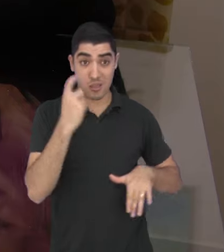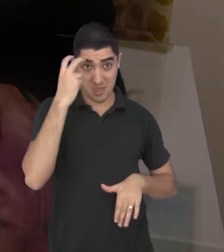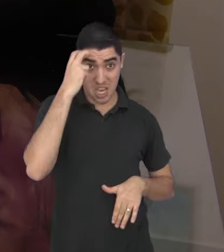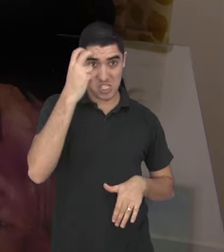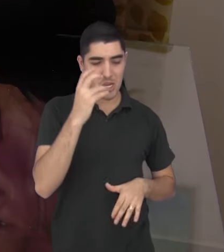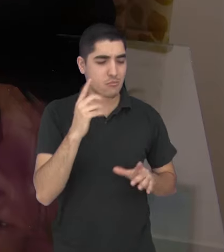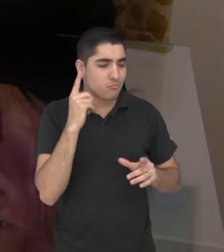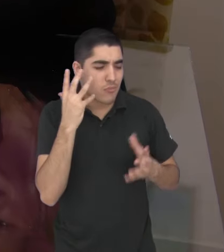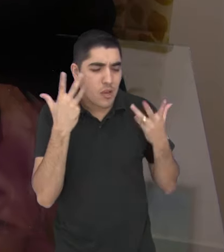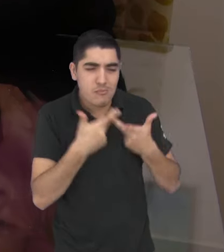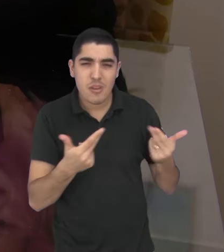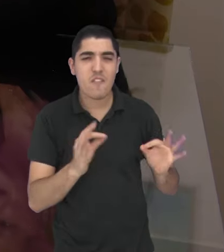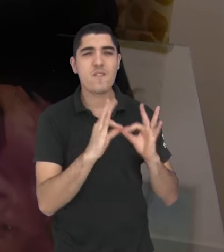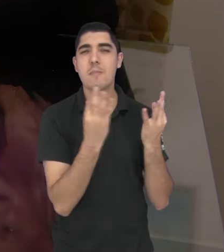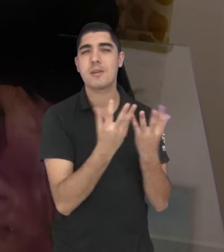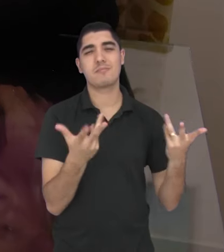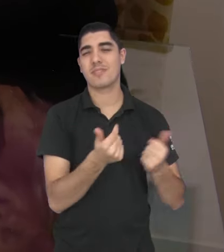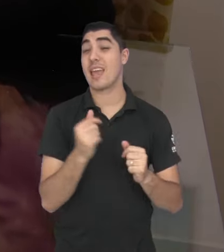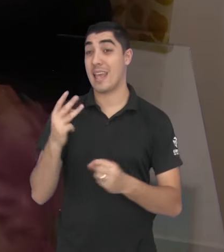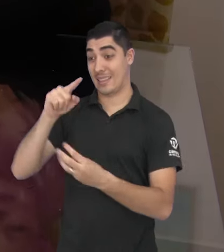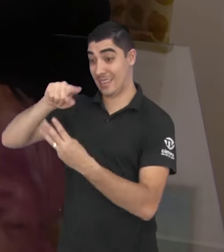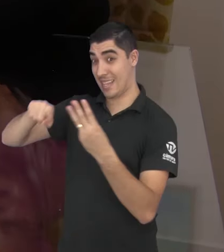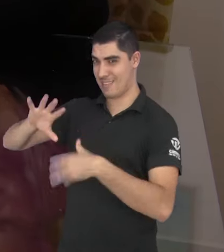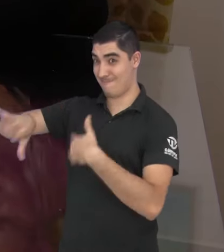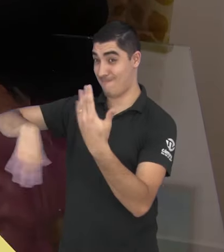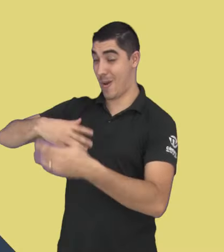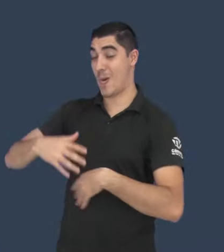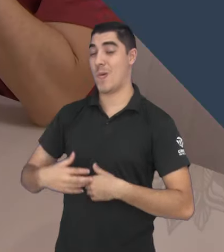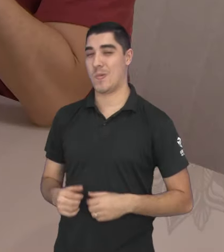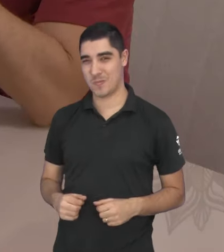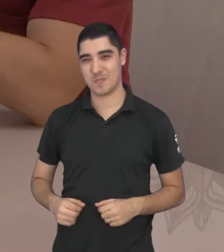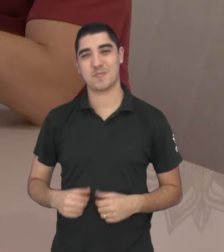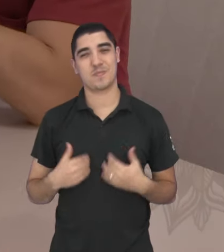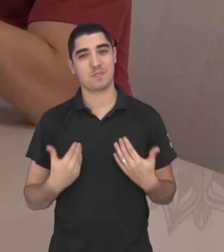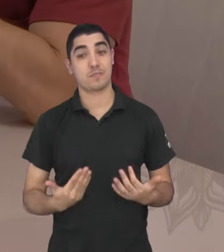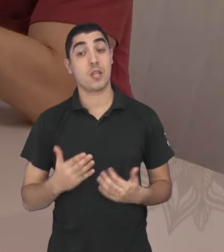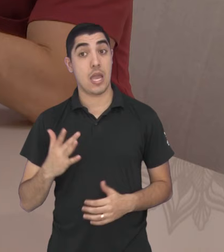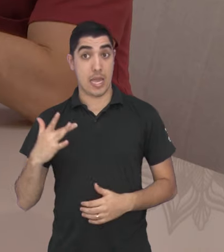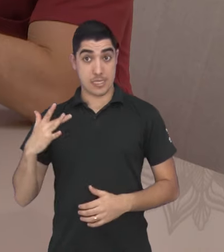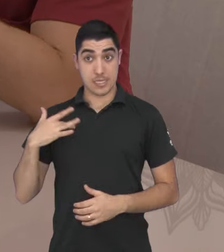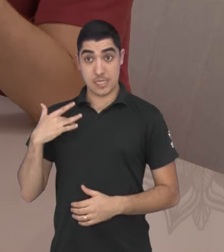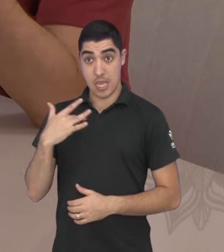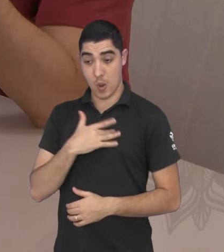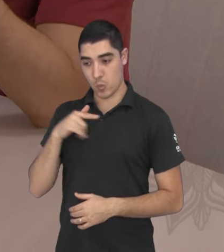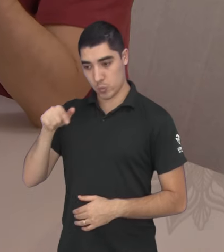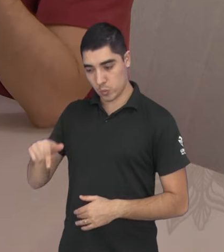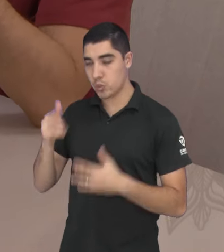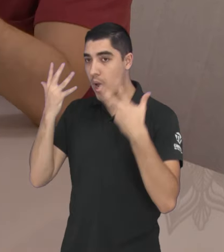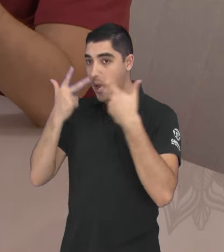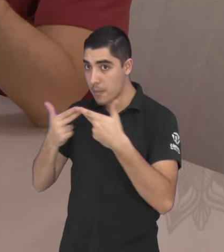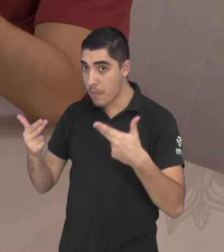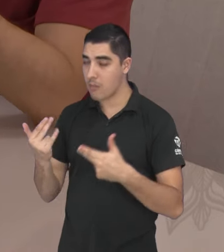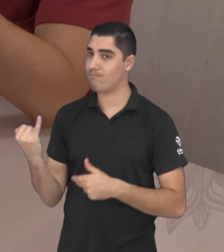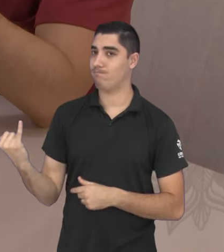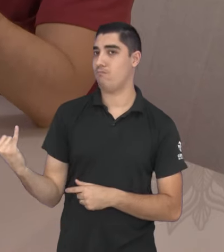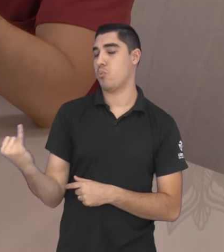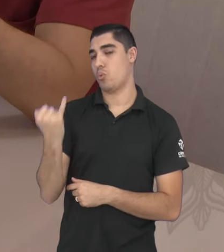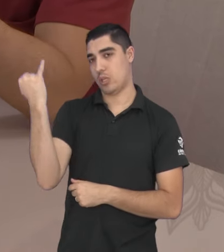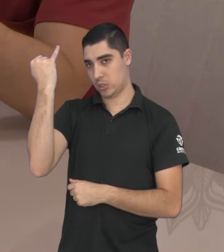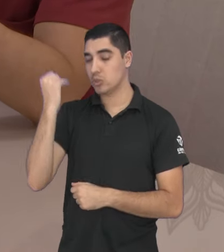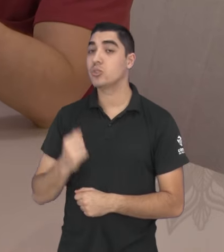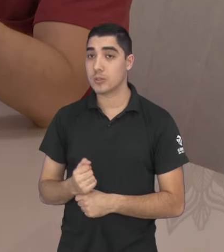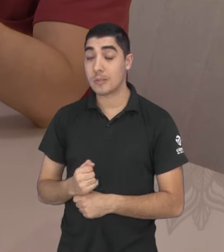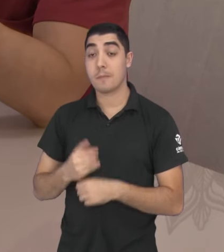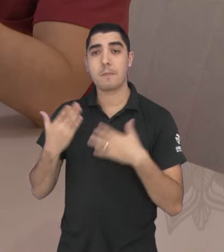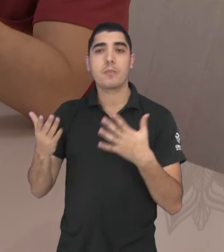Uma família feliz. 3 sapecas. A saúde do bichinho tem que vir em primeiro lugar. Então,